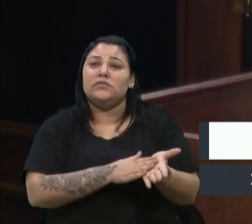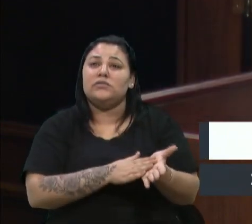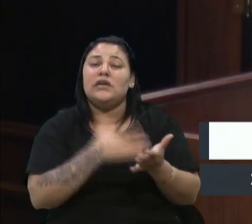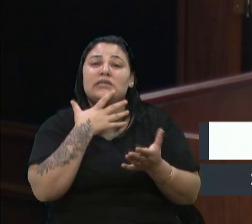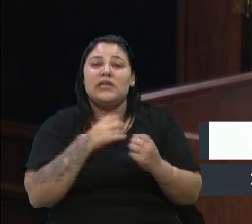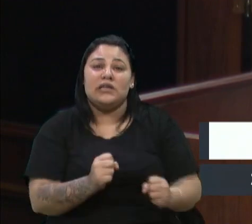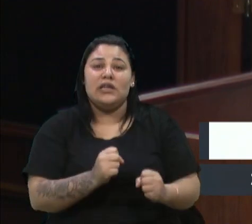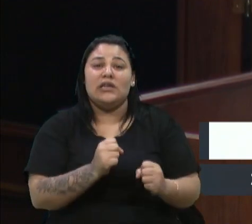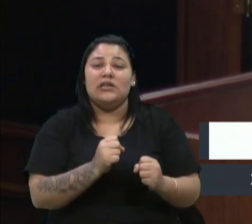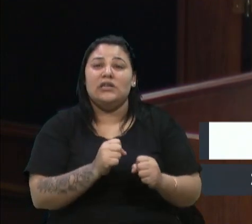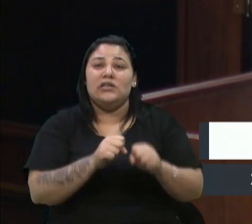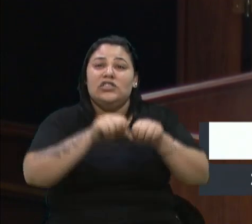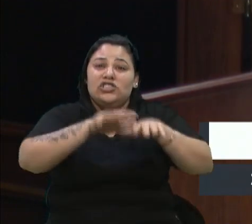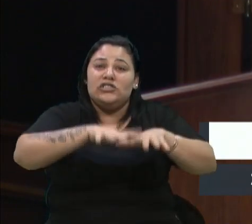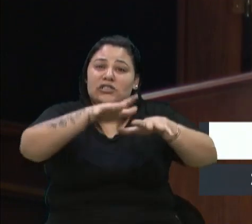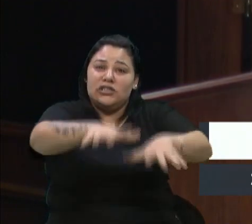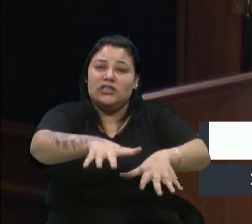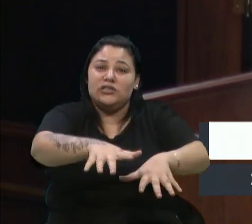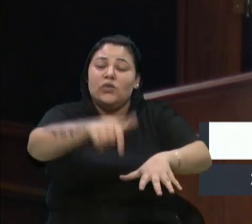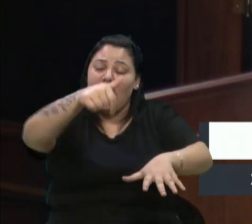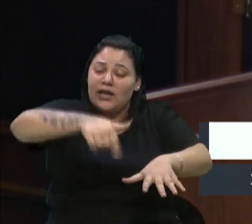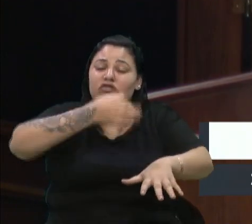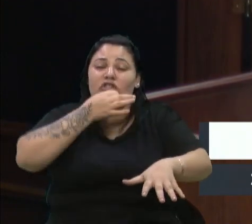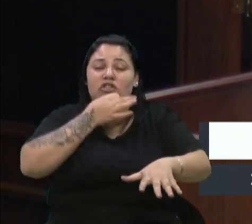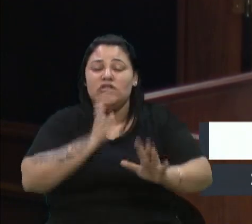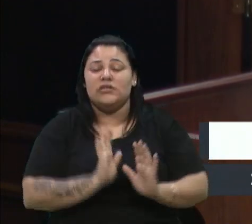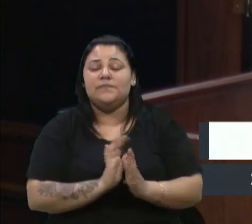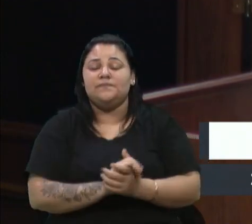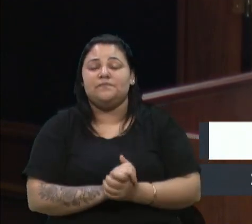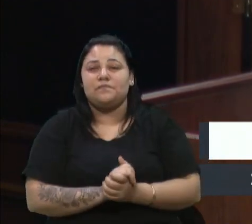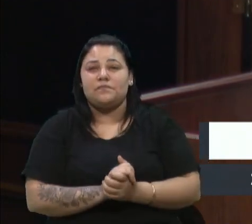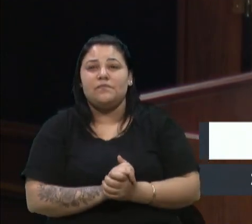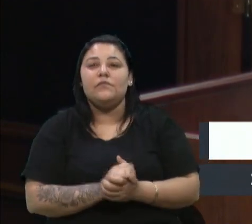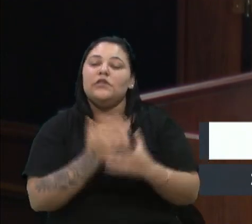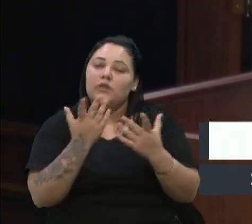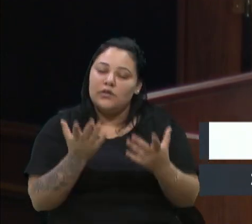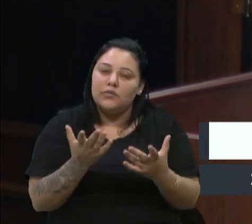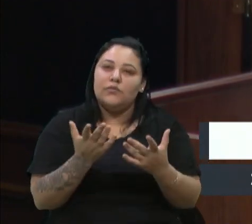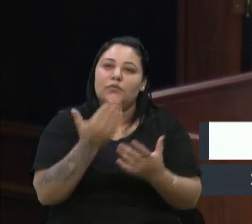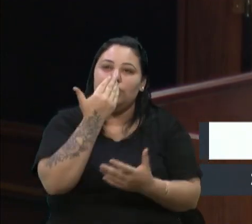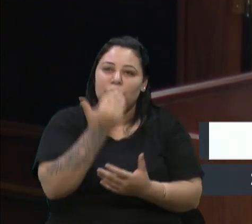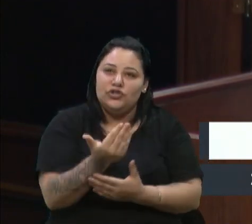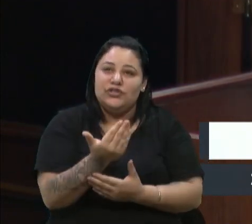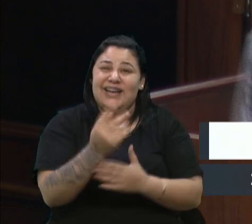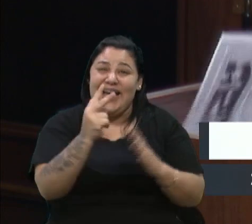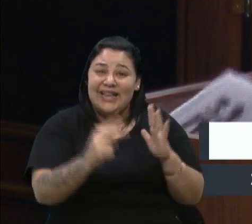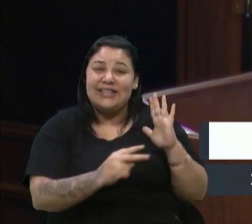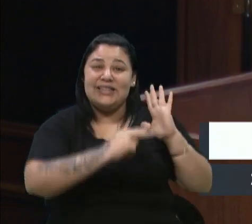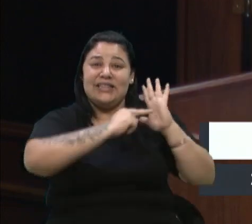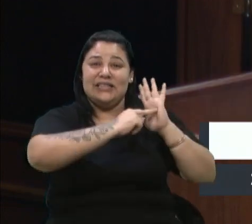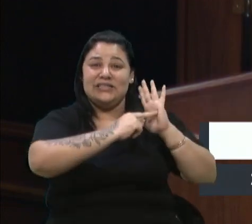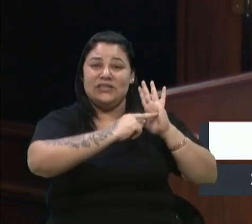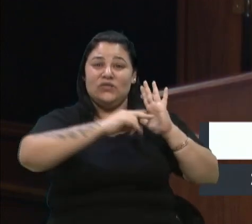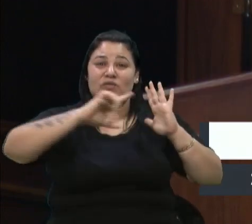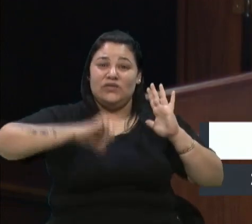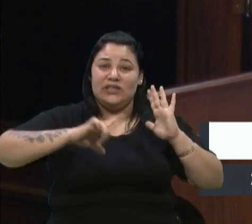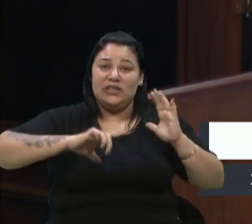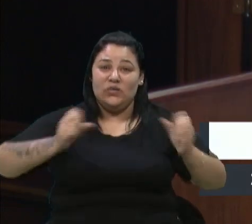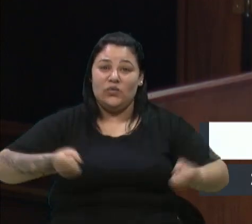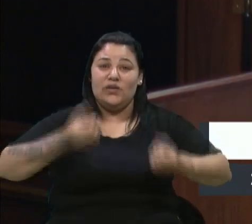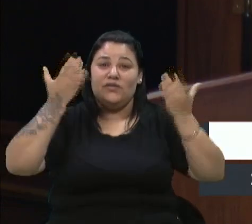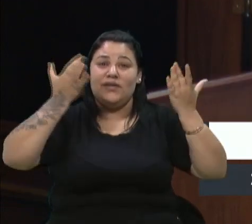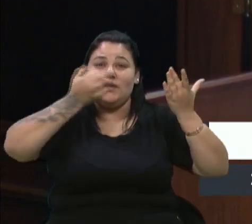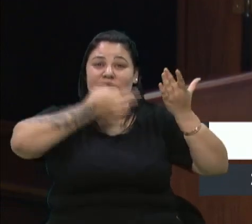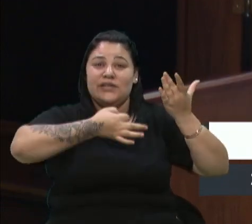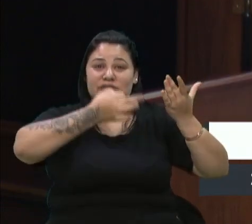Trânsito e Transporte aqui de Caxias do Sul. Então, faço questão de chamar a atenção que nós teremos esse grande evento em Caxias do